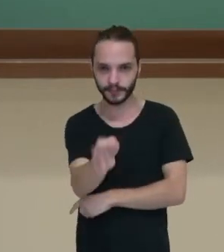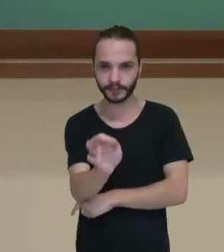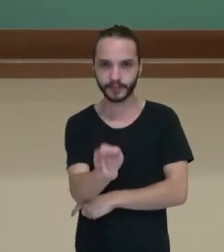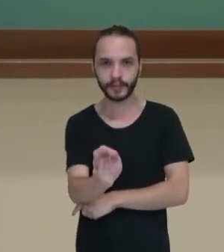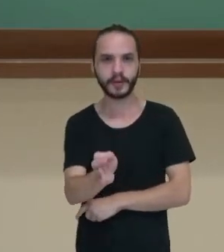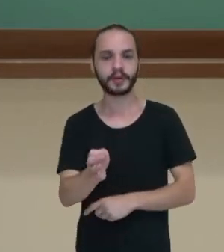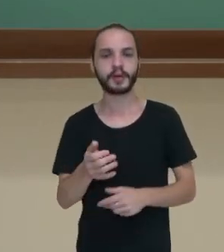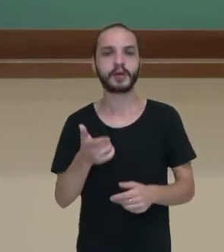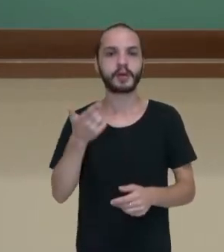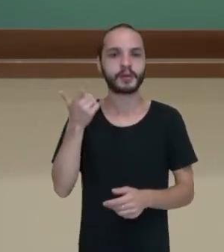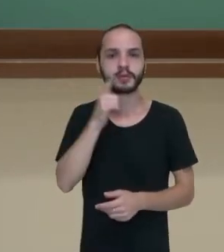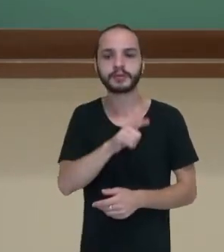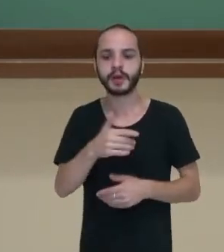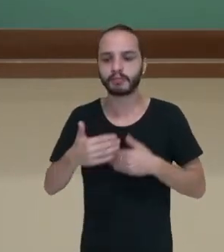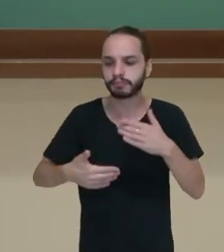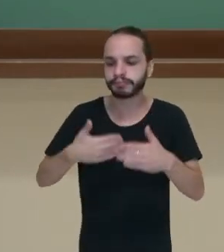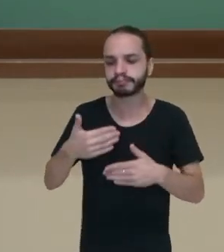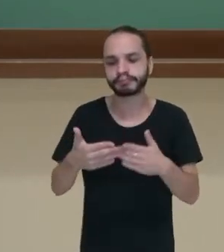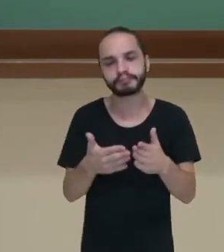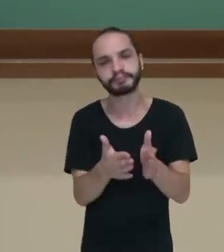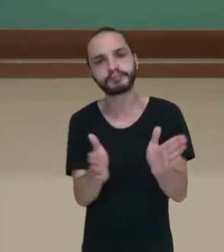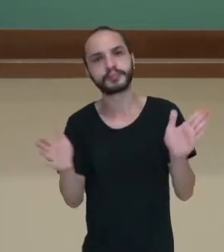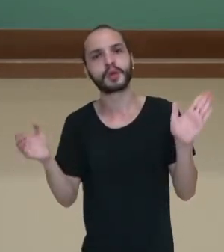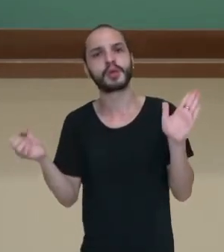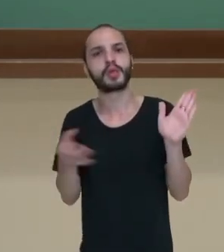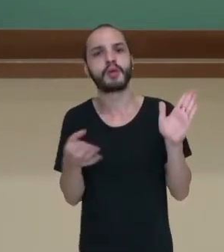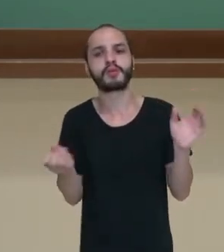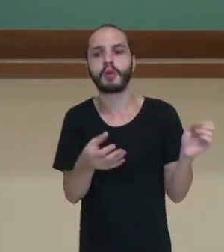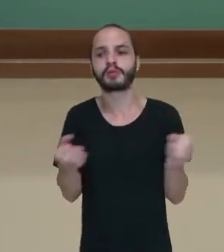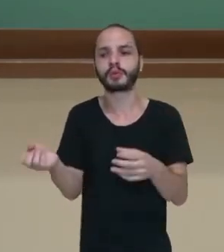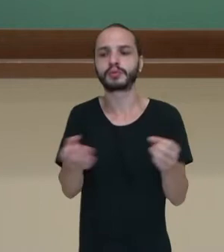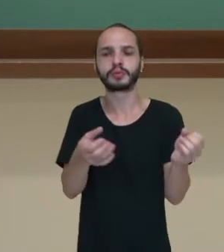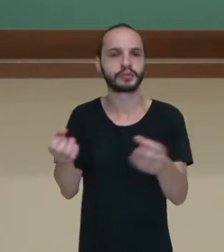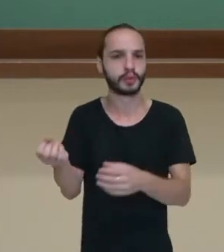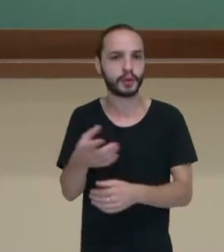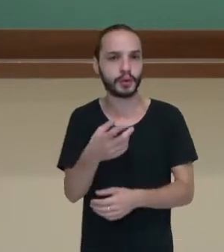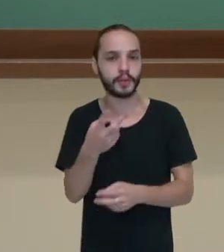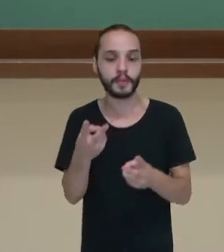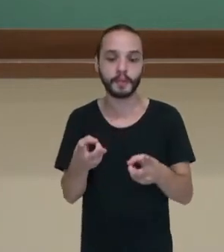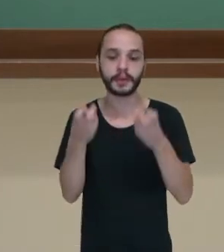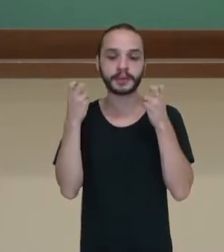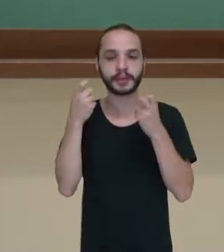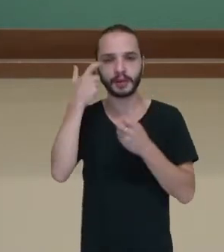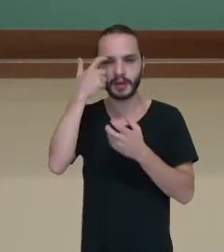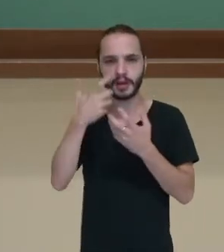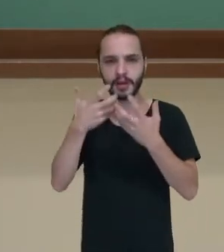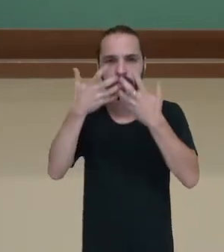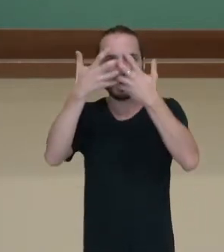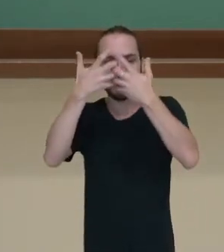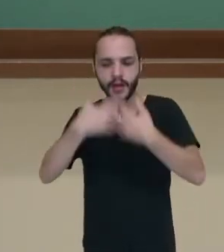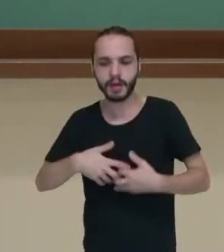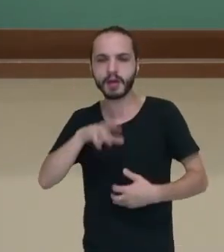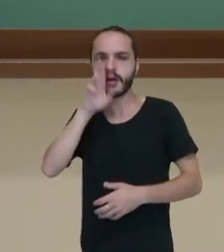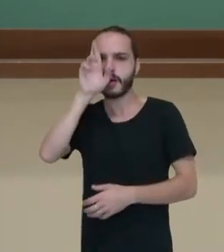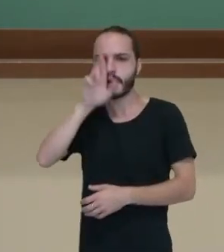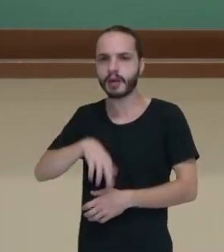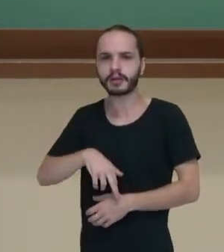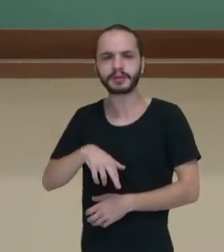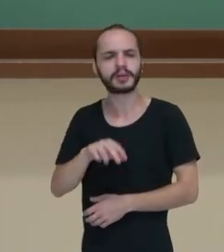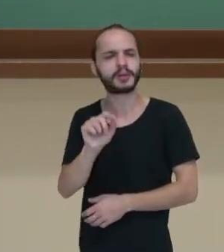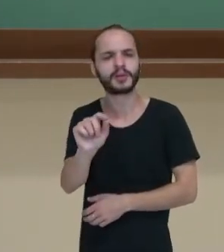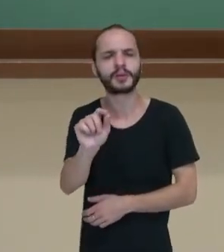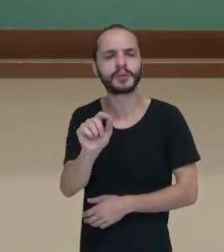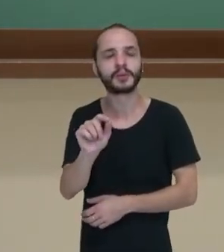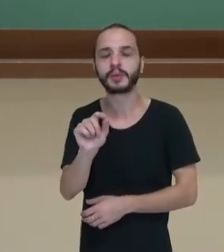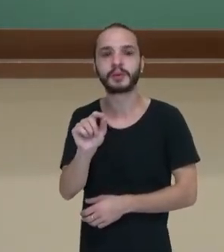isso abre novas perspectivas de vida. O que a gente vê é uma racionalização. O que eu estou querendo dizer?